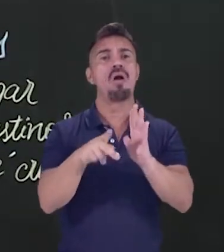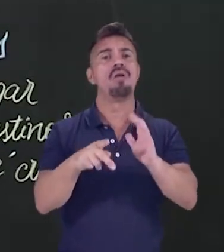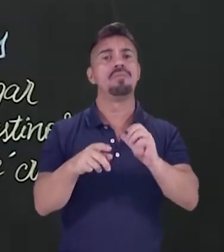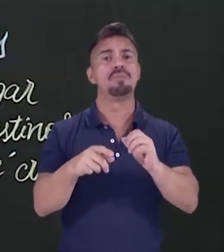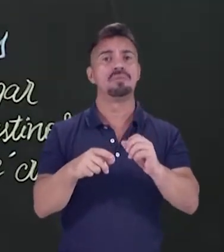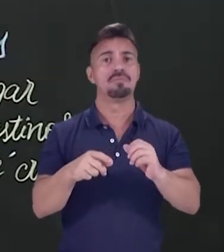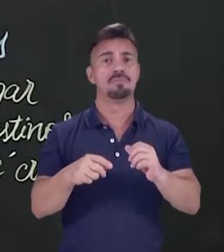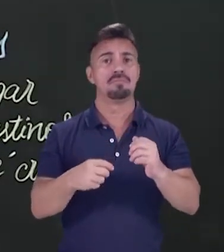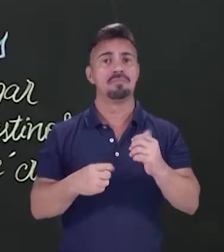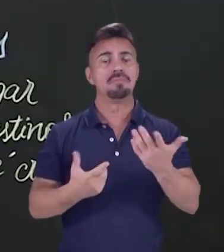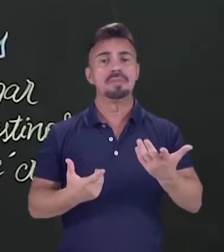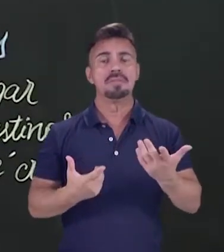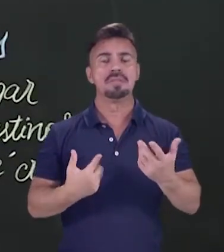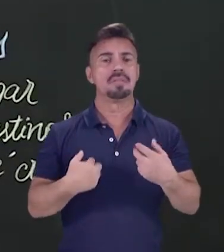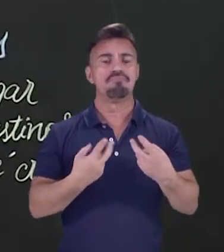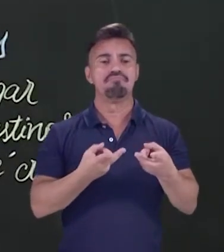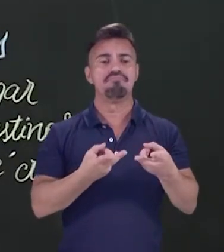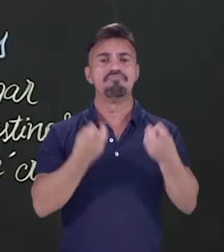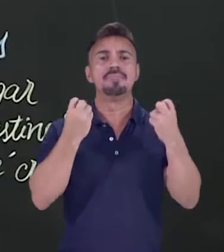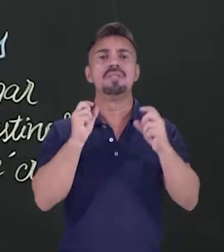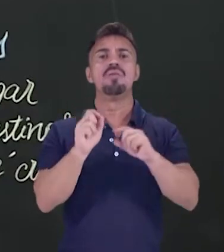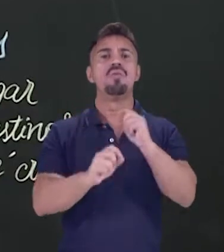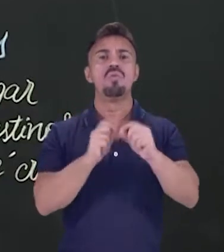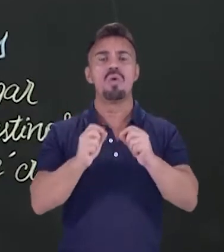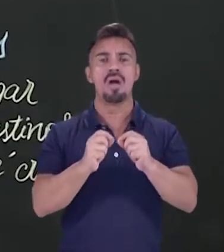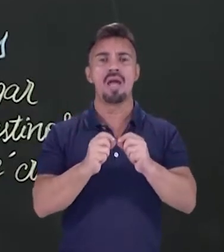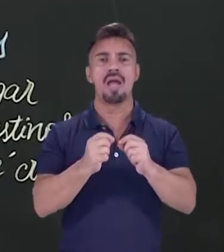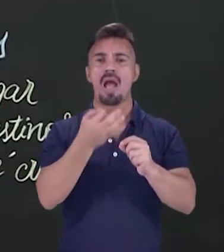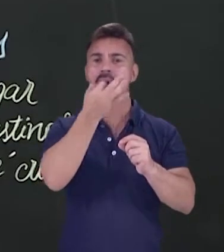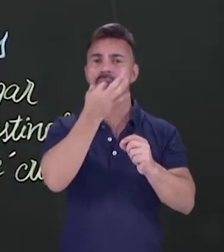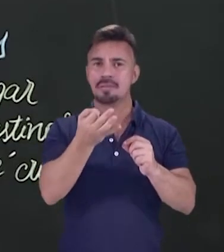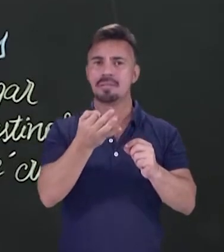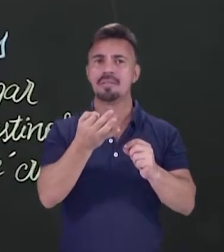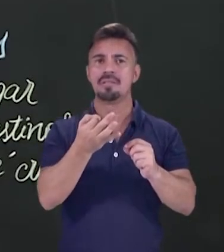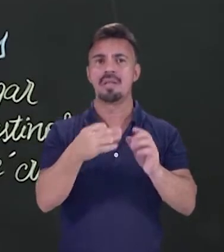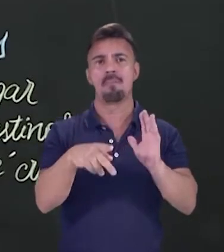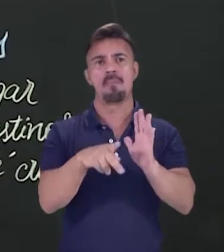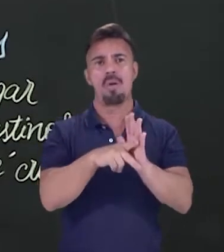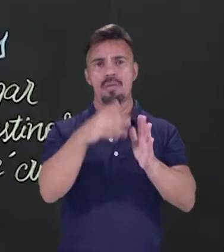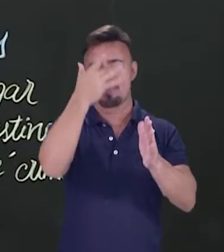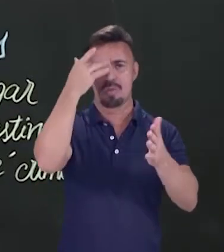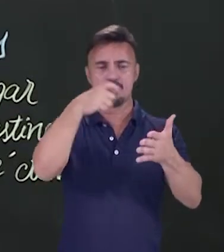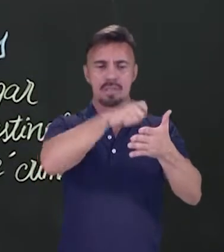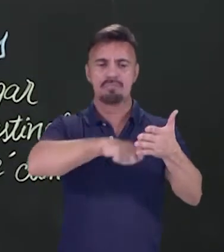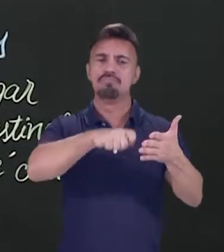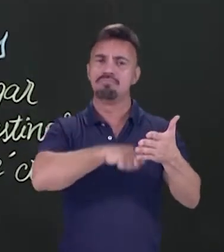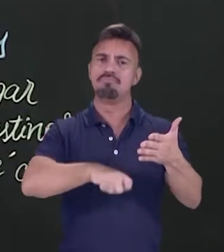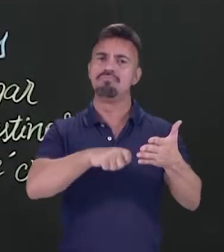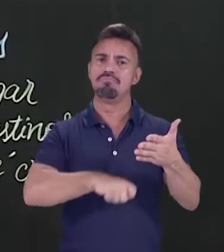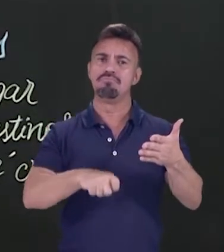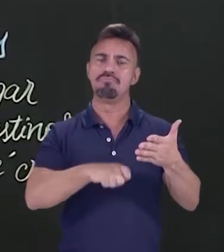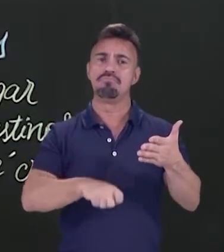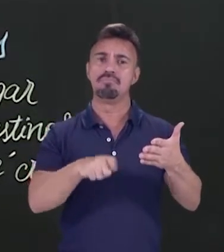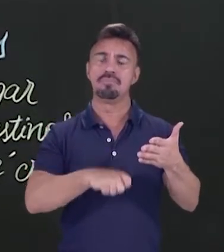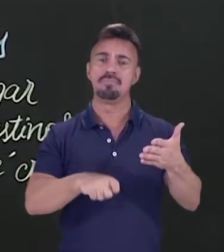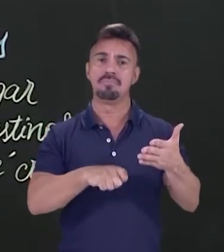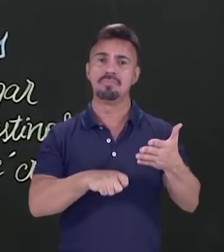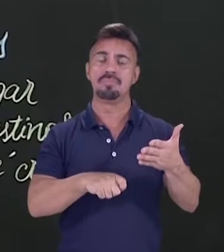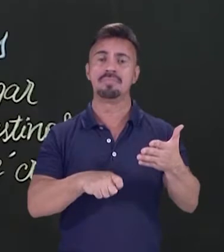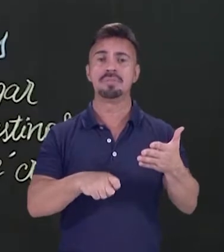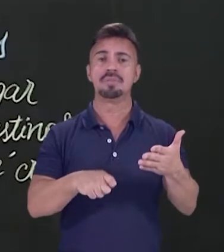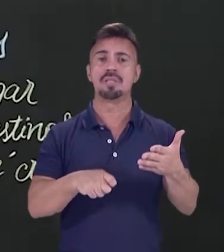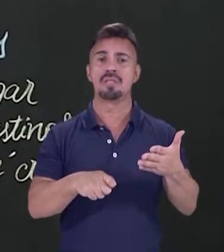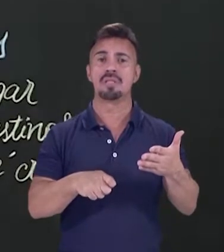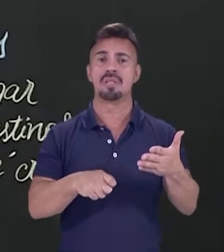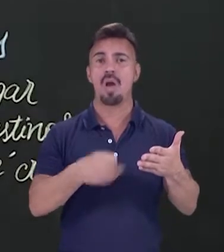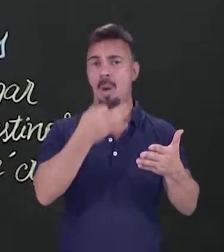seja, não tem como a gente não perceber o ponto de vista de quem escreve. Então a possibilidade de você ser autor, de você marcar a sua autoria